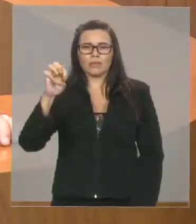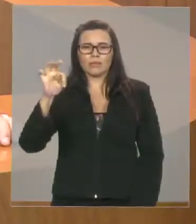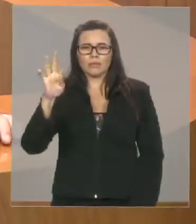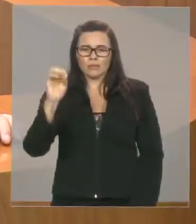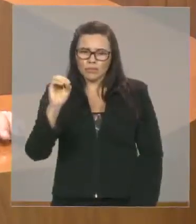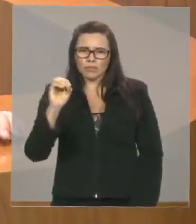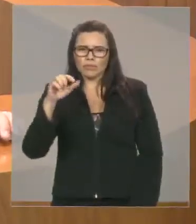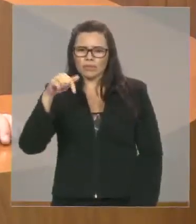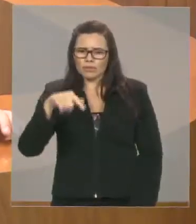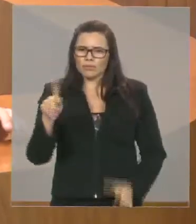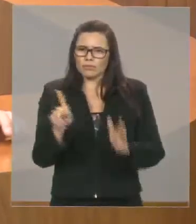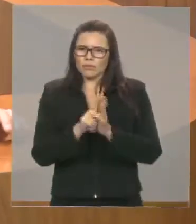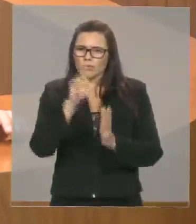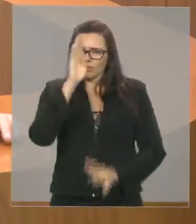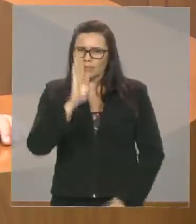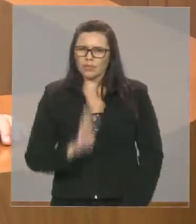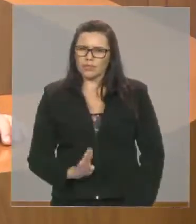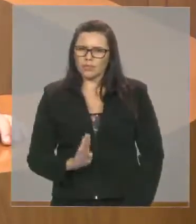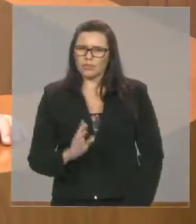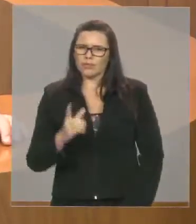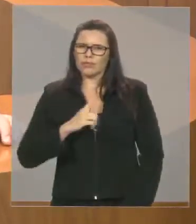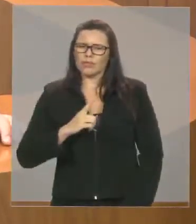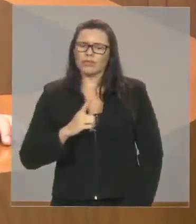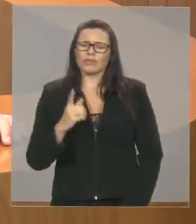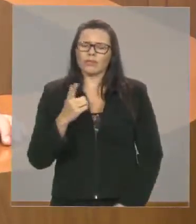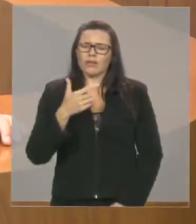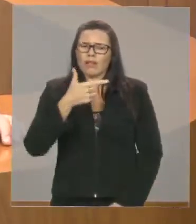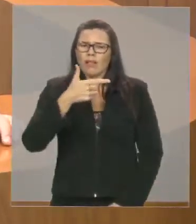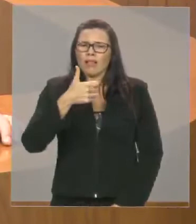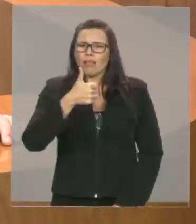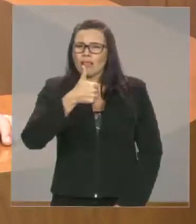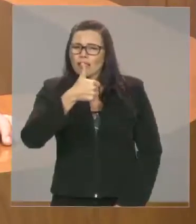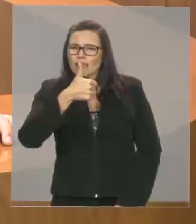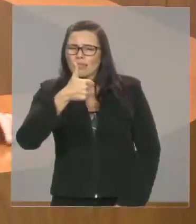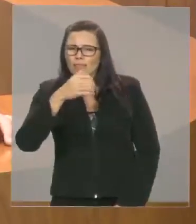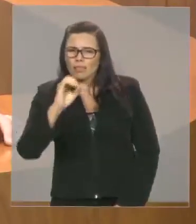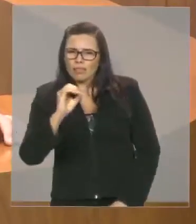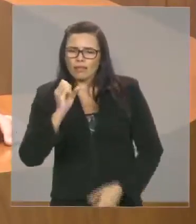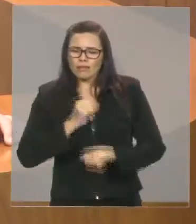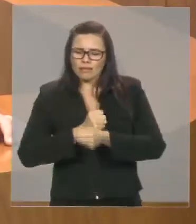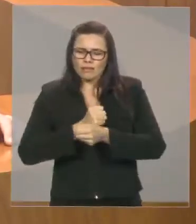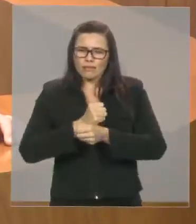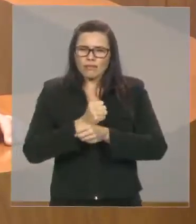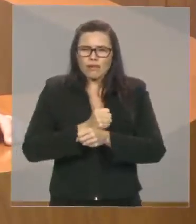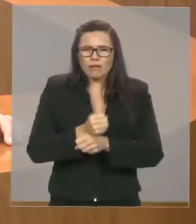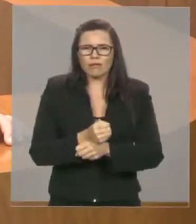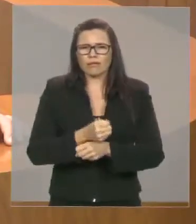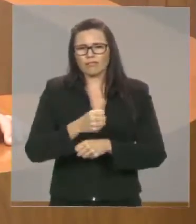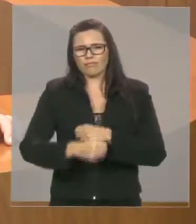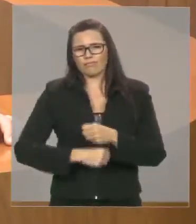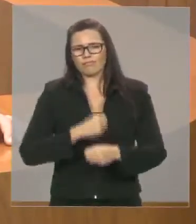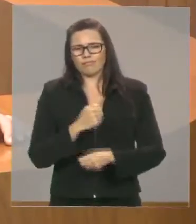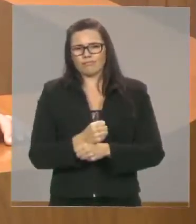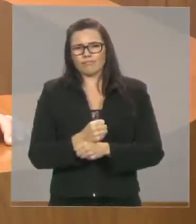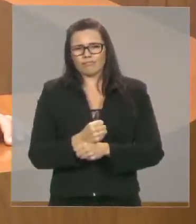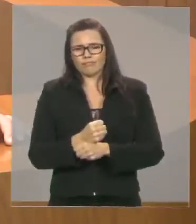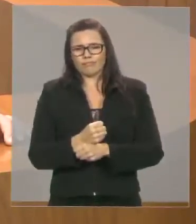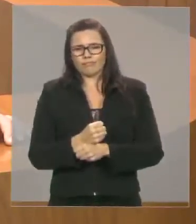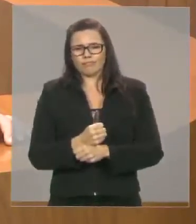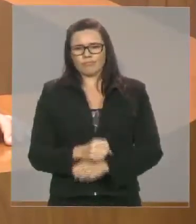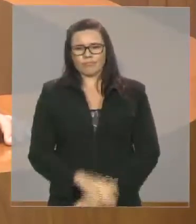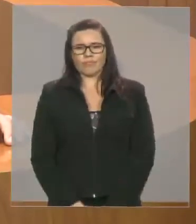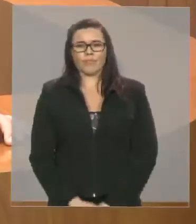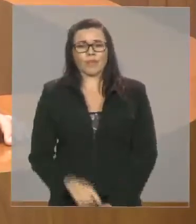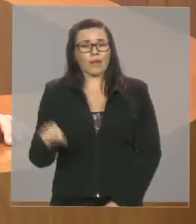A Lei Ordinária 11.445, de 2007. Esses números revelam que em 2015, anos dos